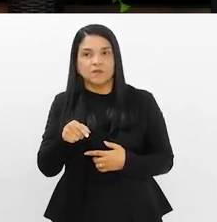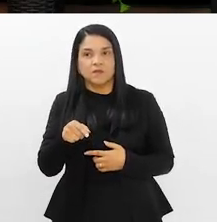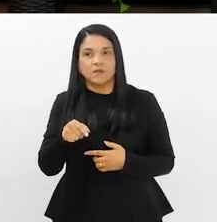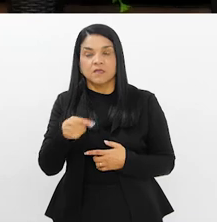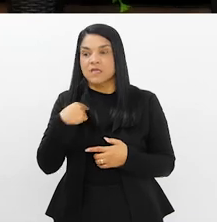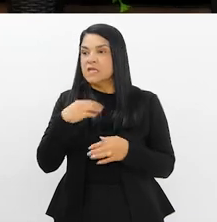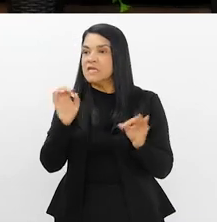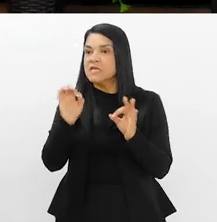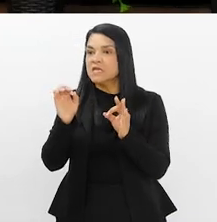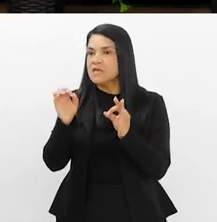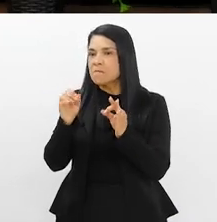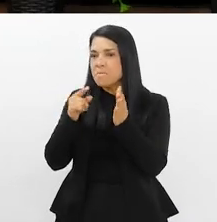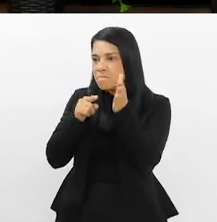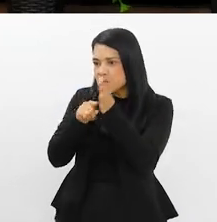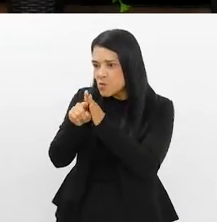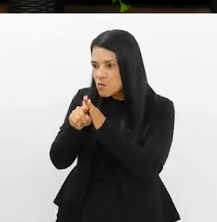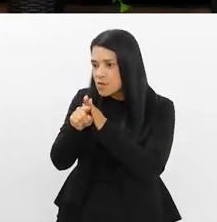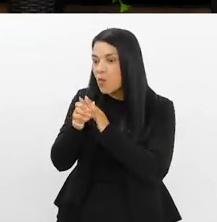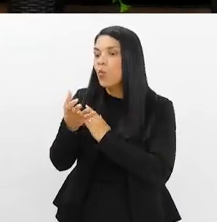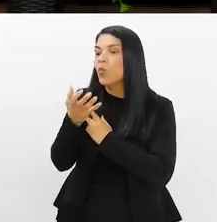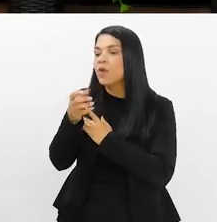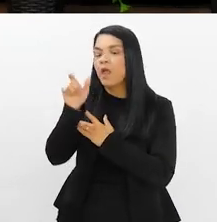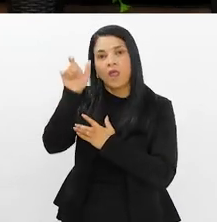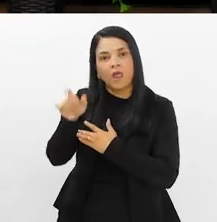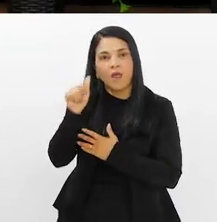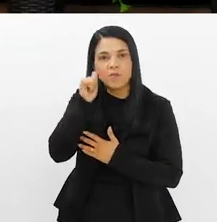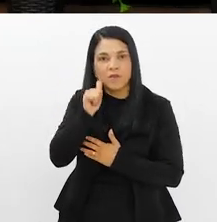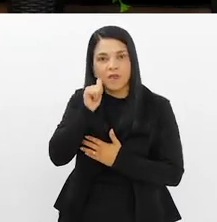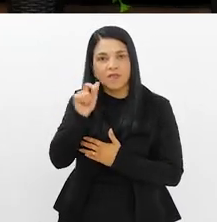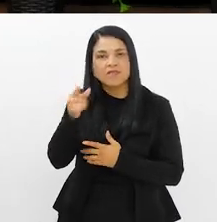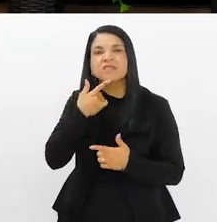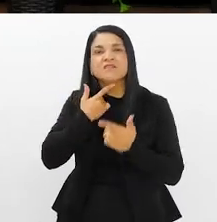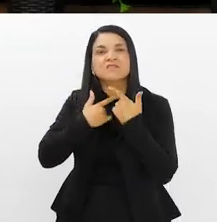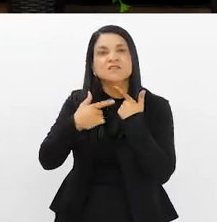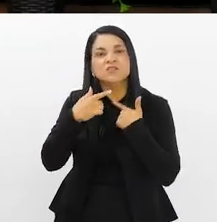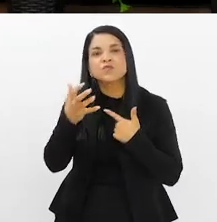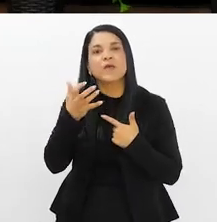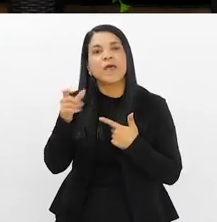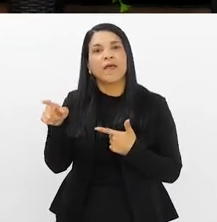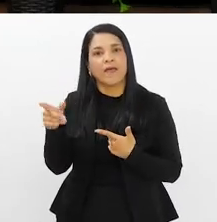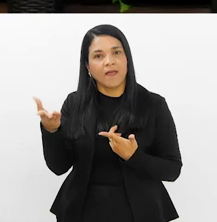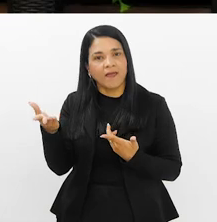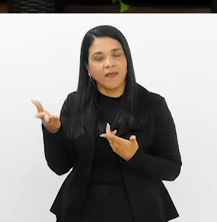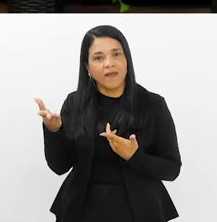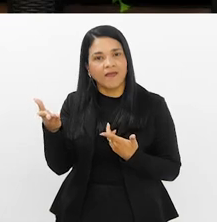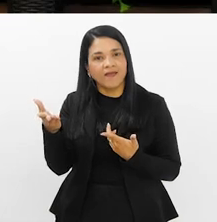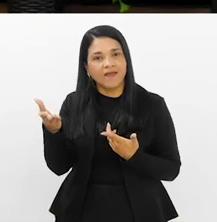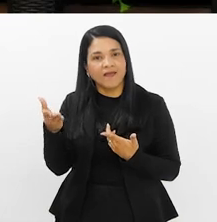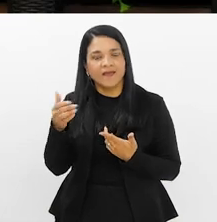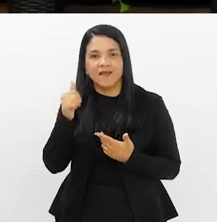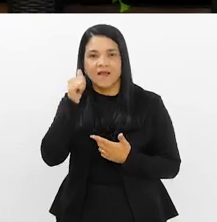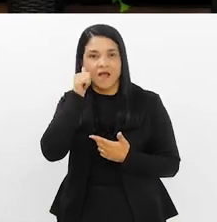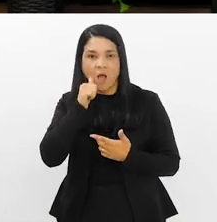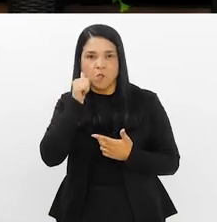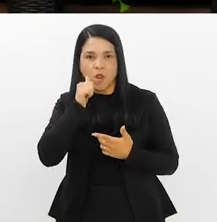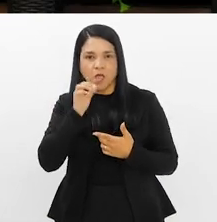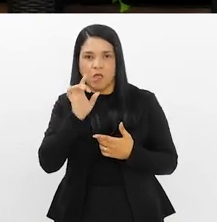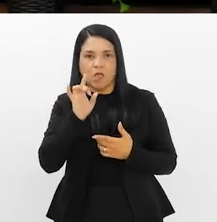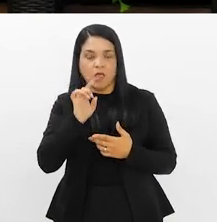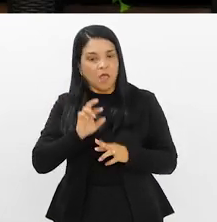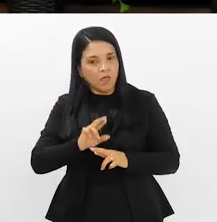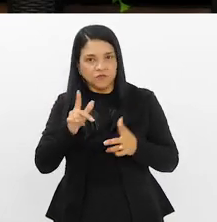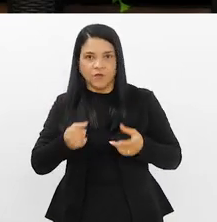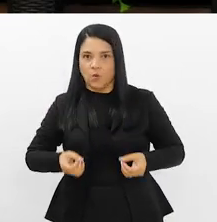mulher quer ser mãe. O que que ela quer? Qual é o desejo dessa mulher, né? Então, assim, a mulher não é